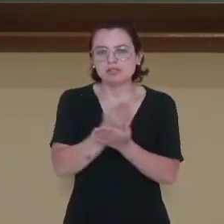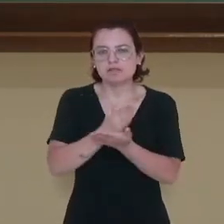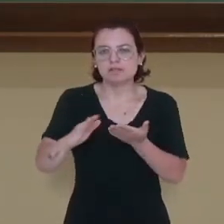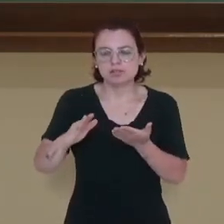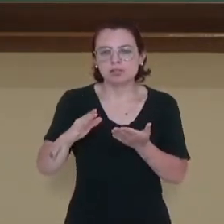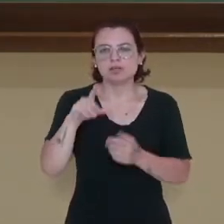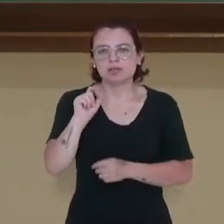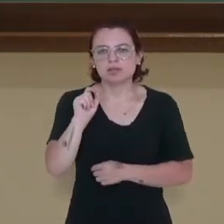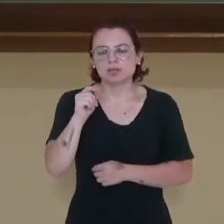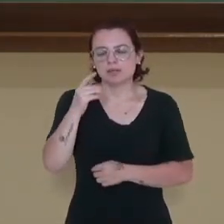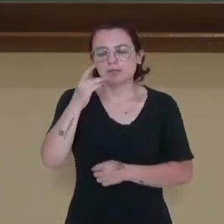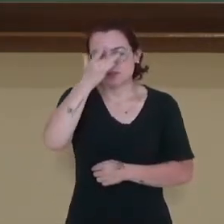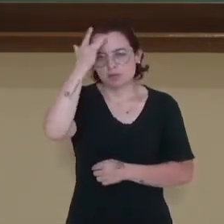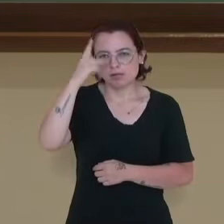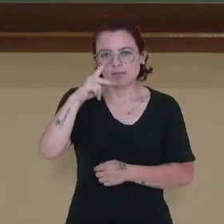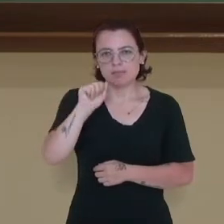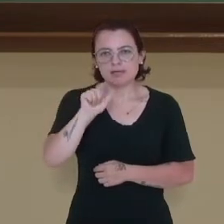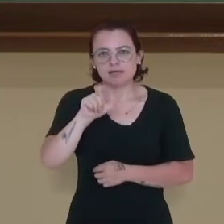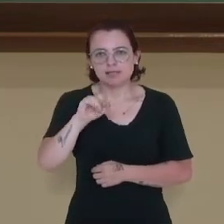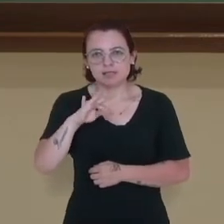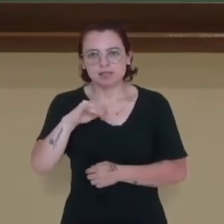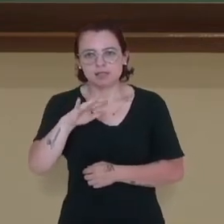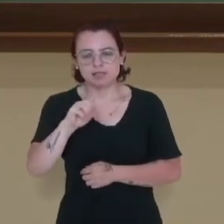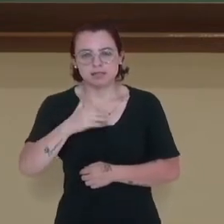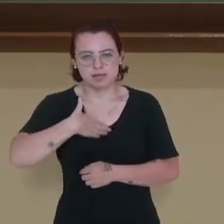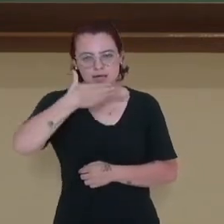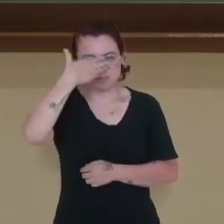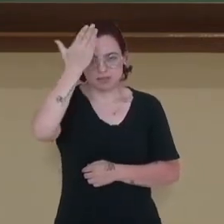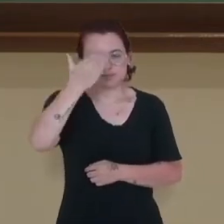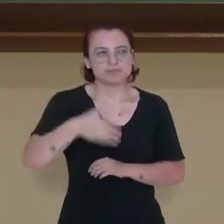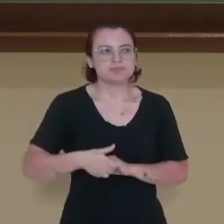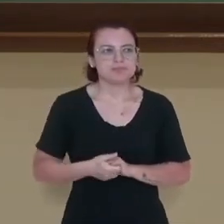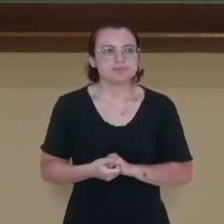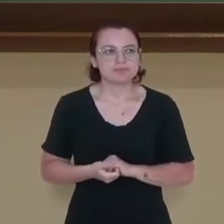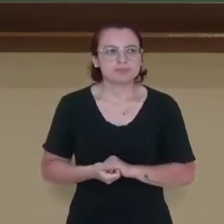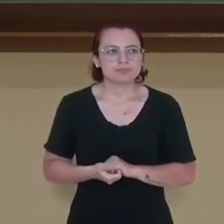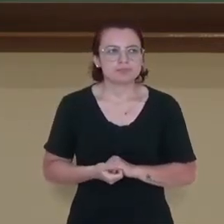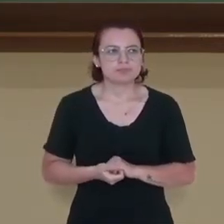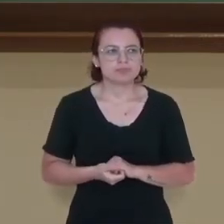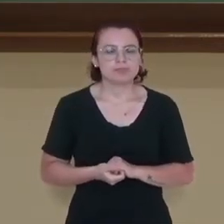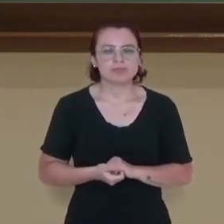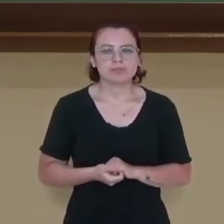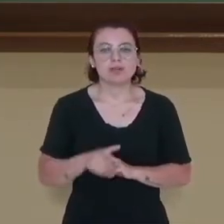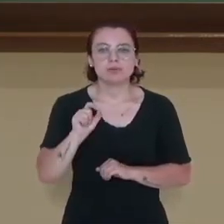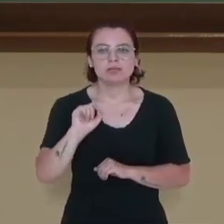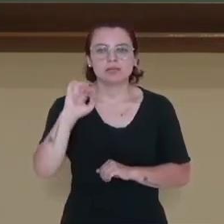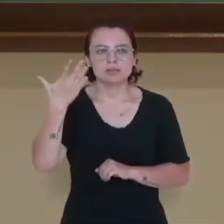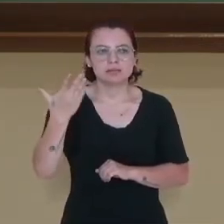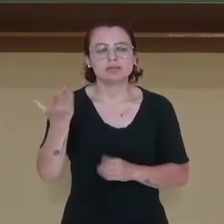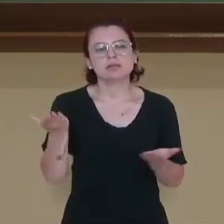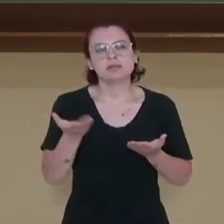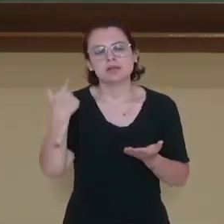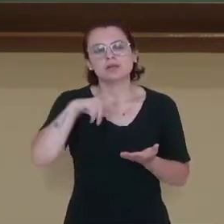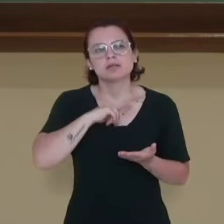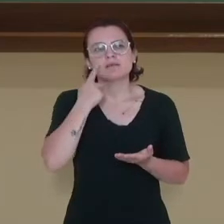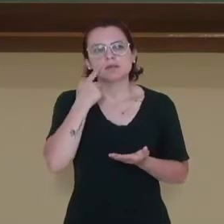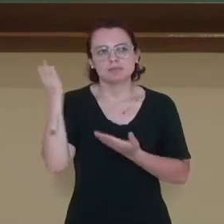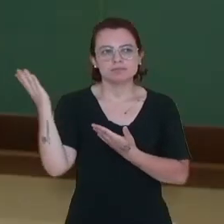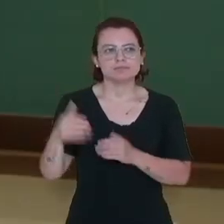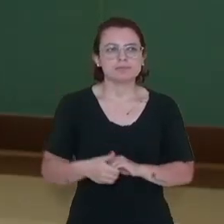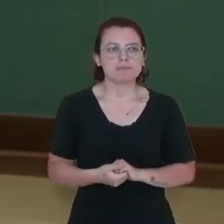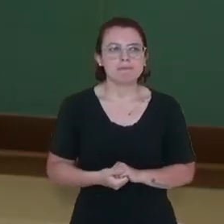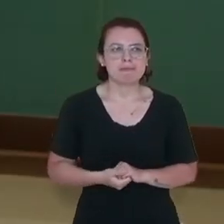os palestinos na região. Os palestinos são povos árabes. Consequência disso, vamos lá ver, então, o que aconteceu.